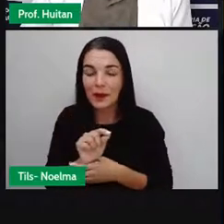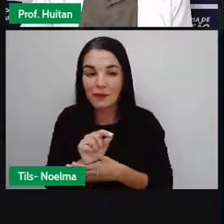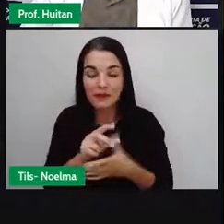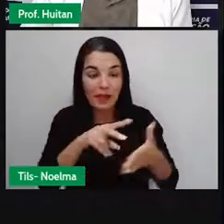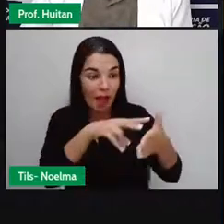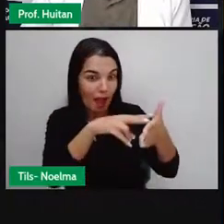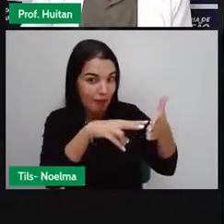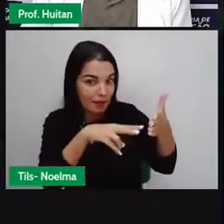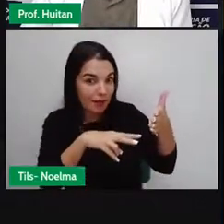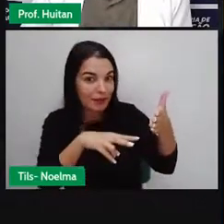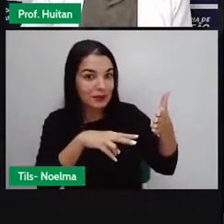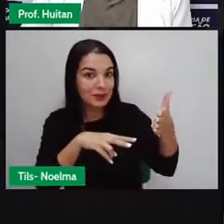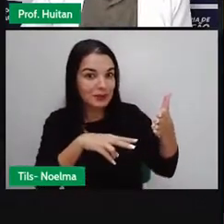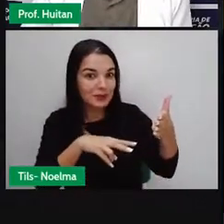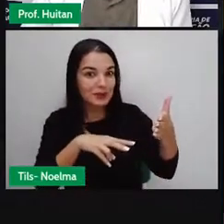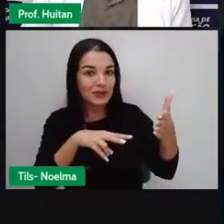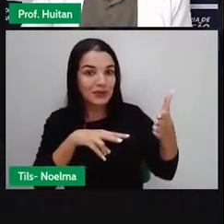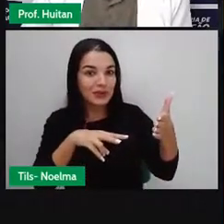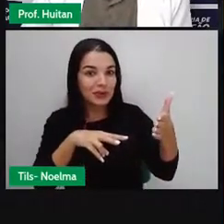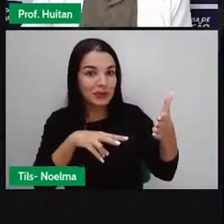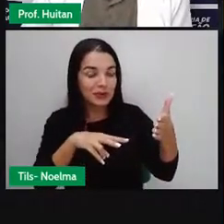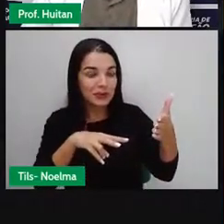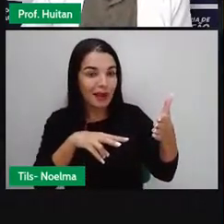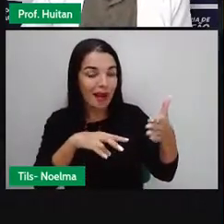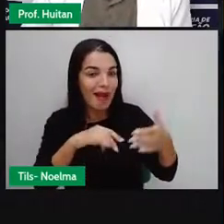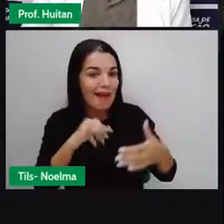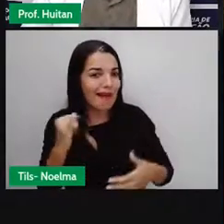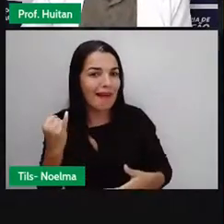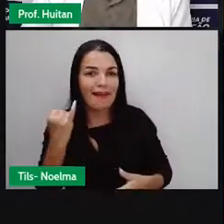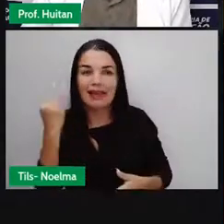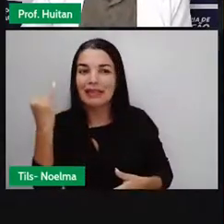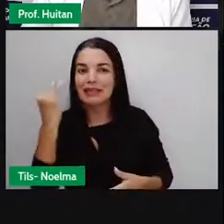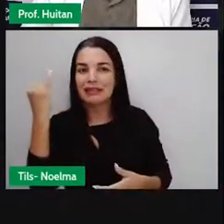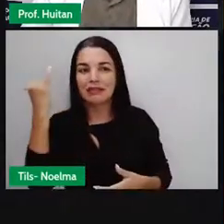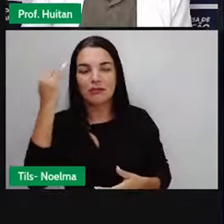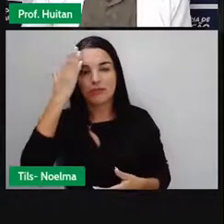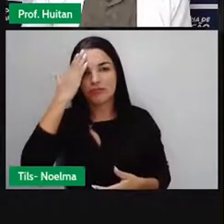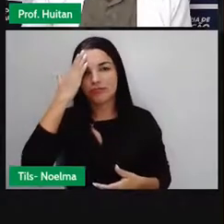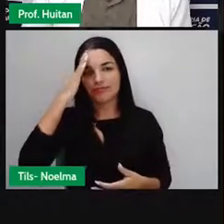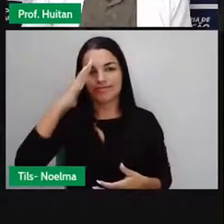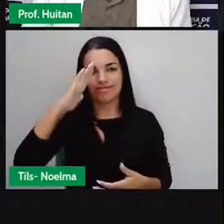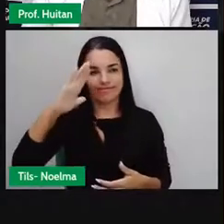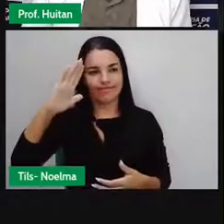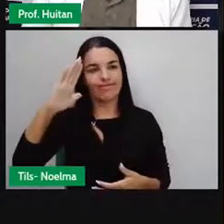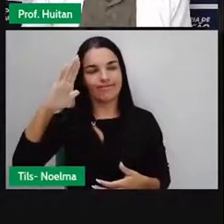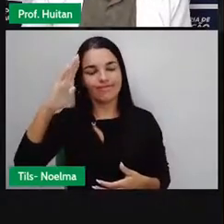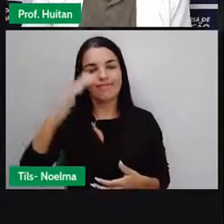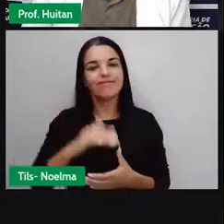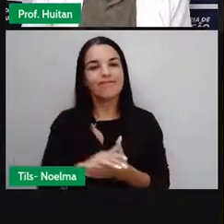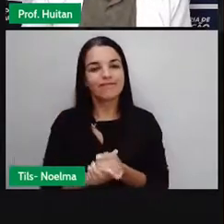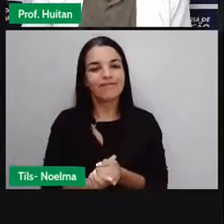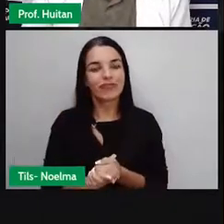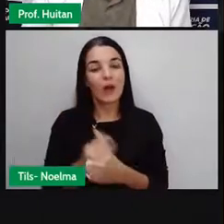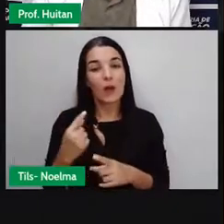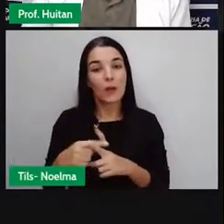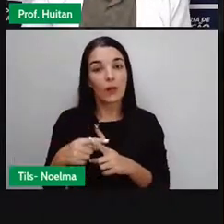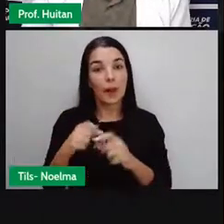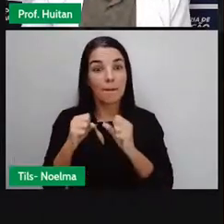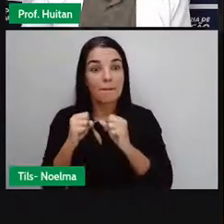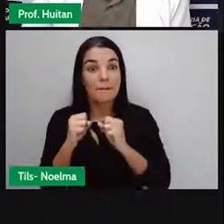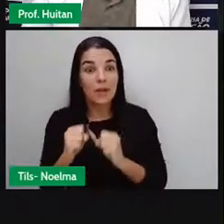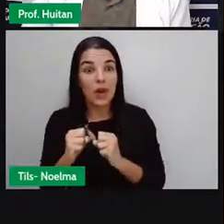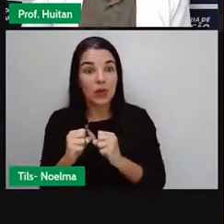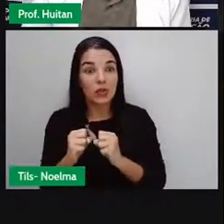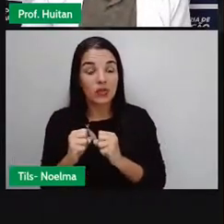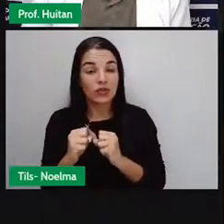a leitura ela é imprescindível, como já foi dito, de grande importância, porque ela pode nos